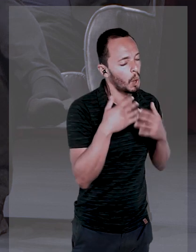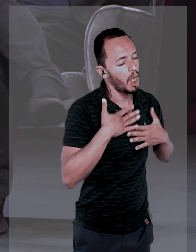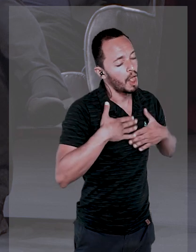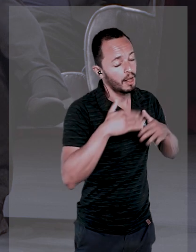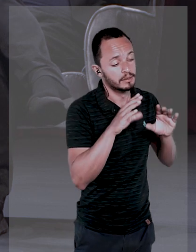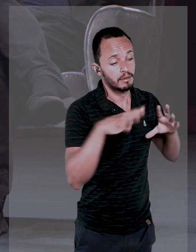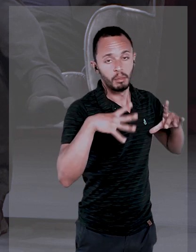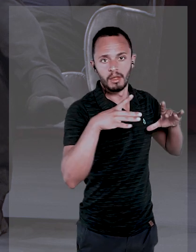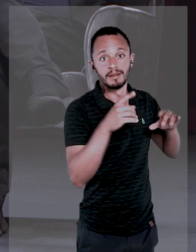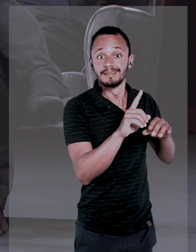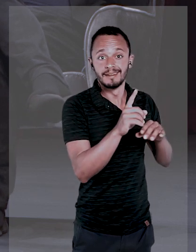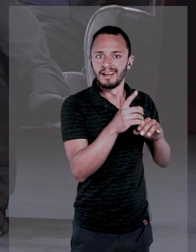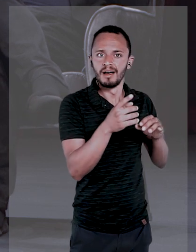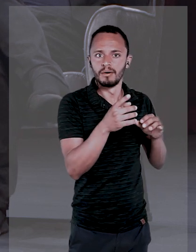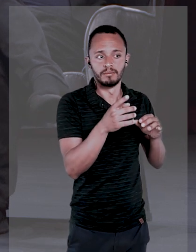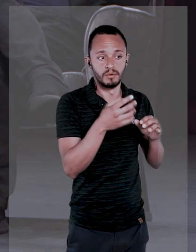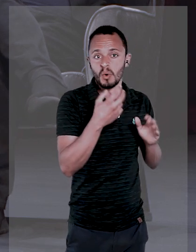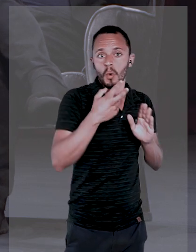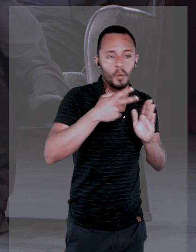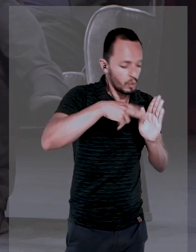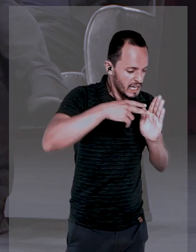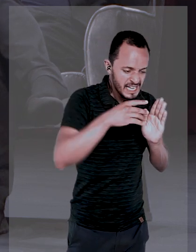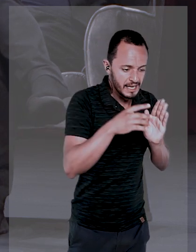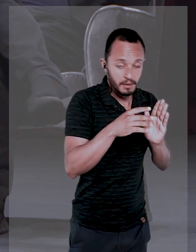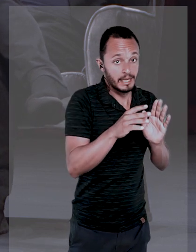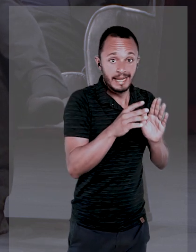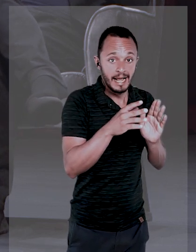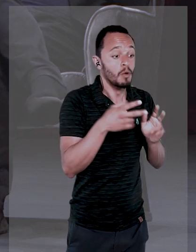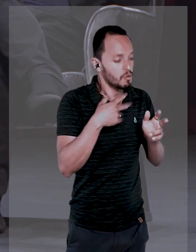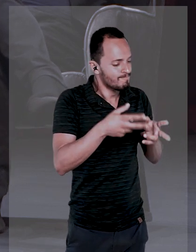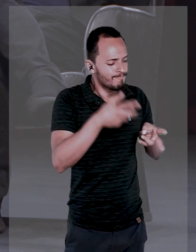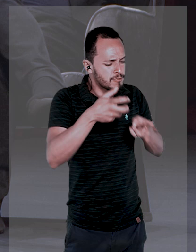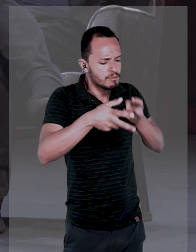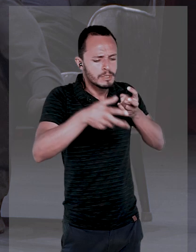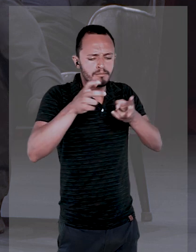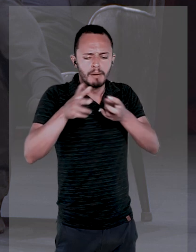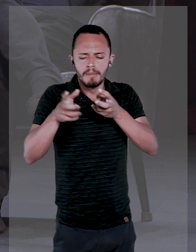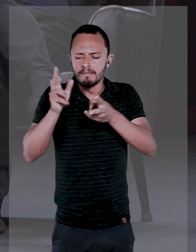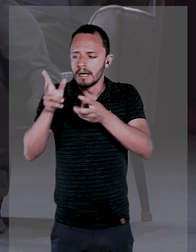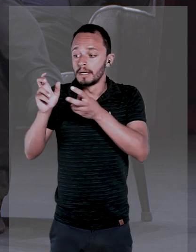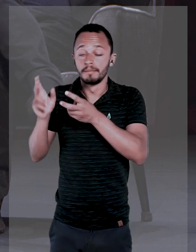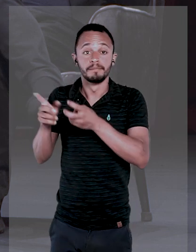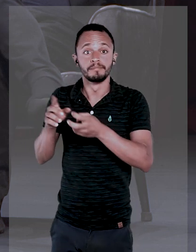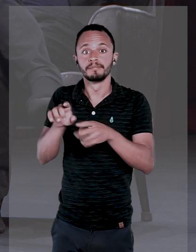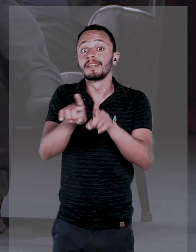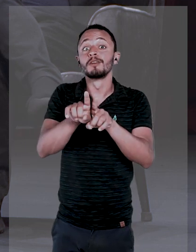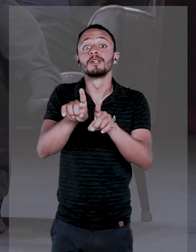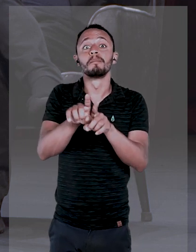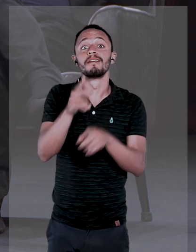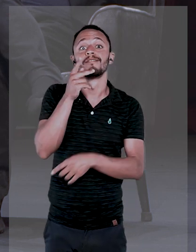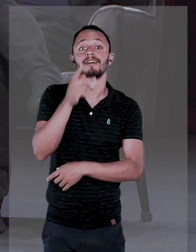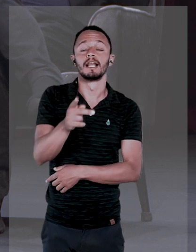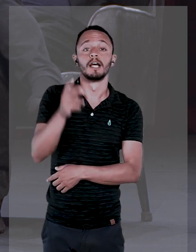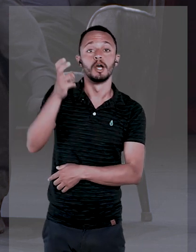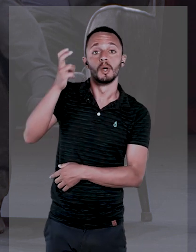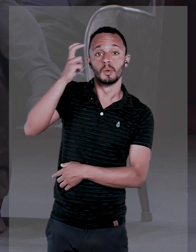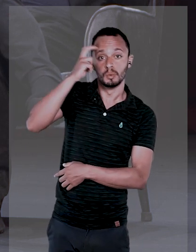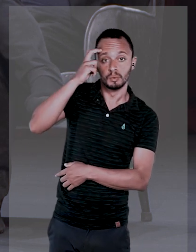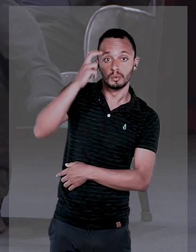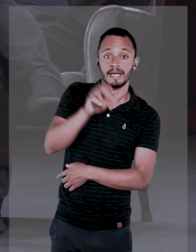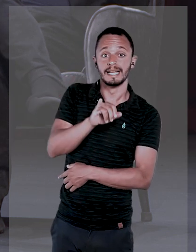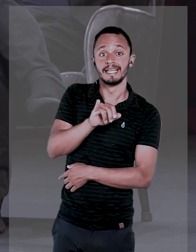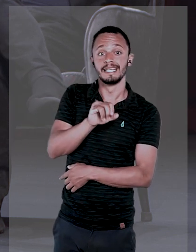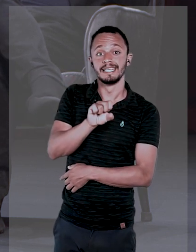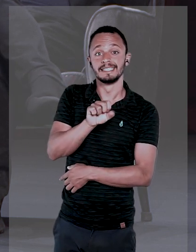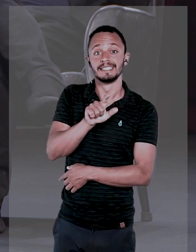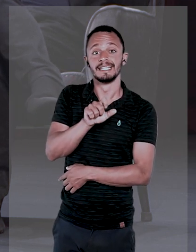o tamanho da conquista que se coloca diante. E então, depois de escrever sobre uma certa